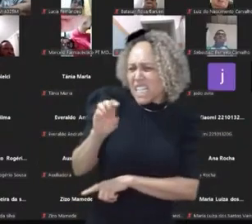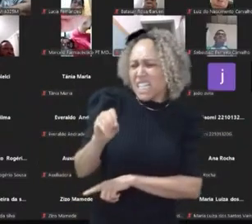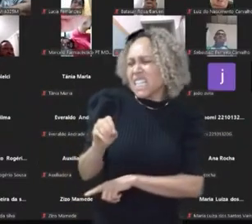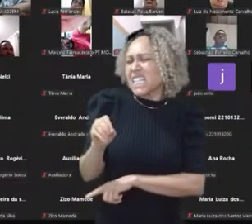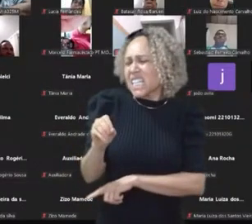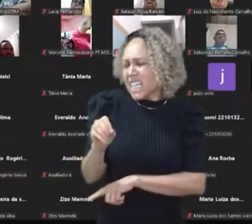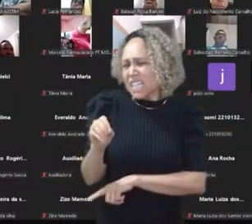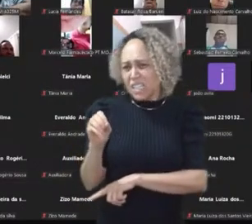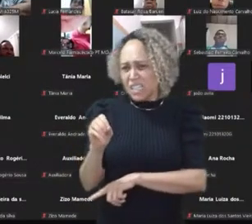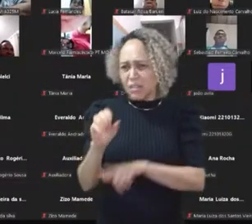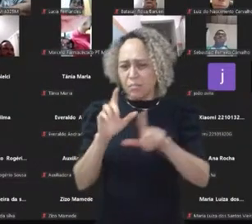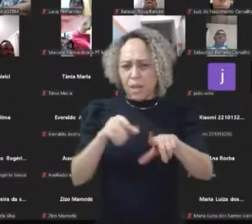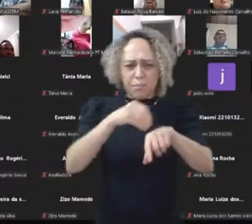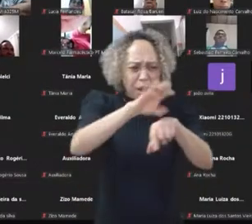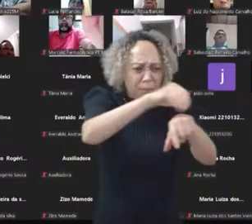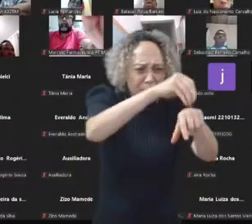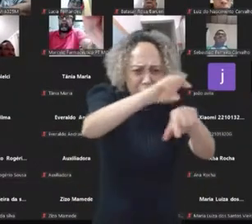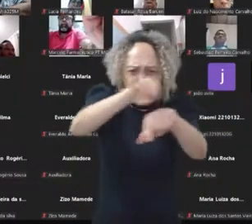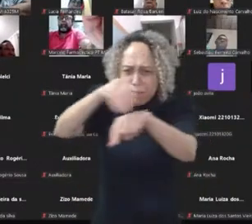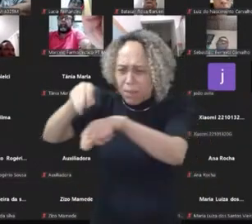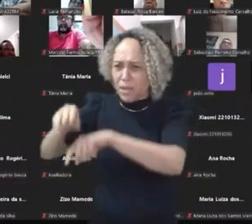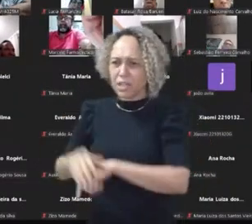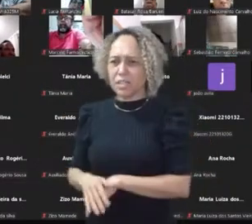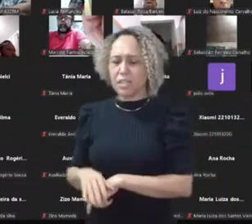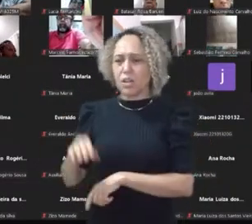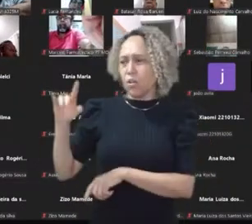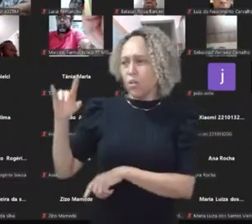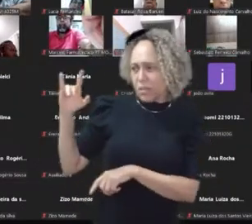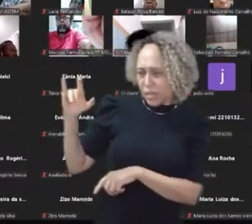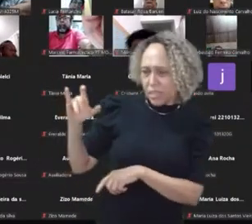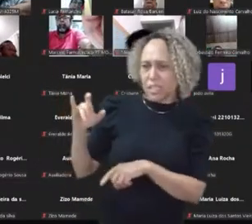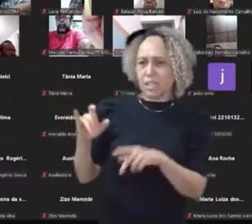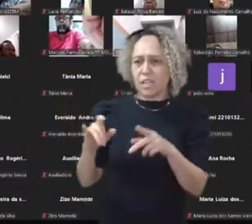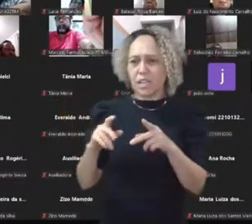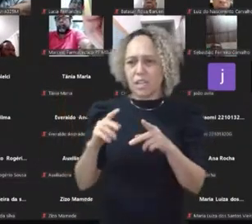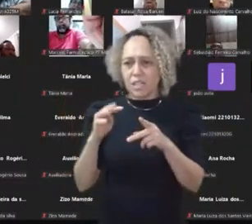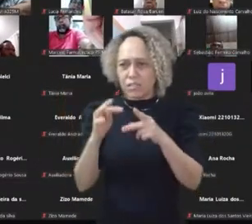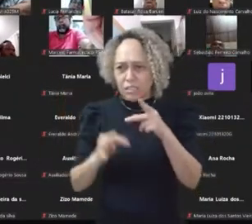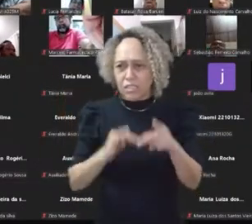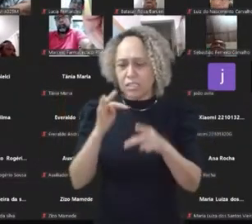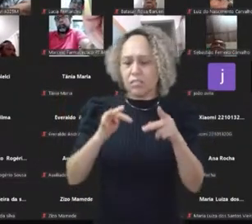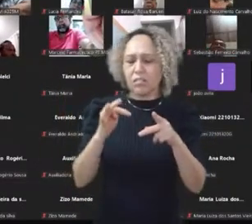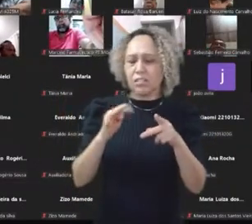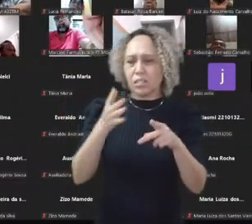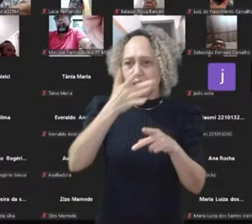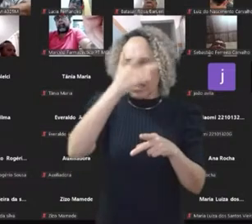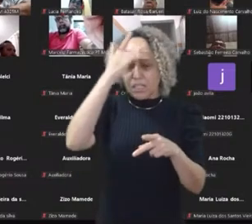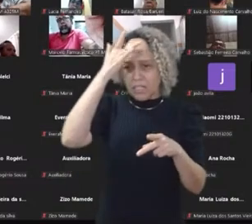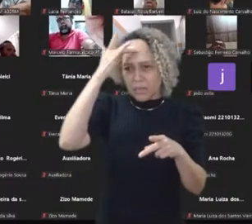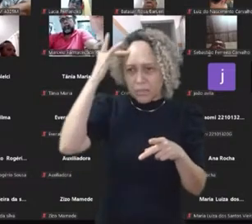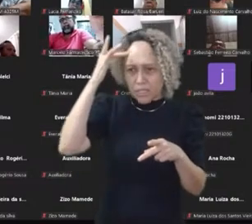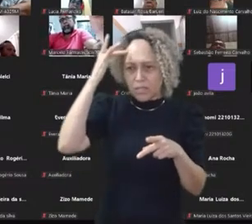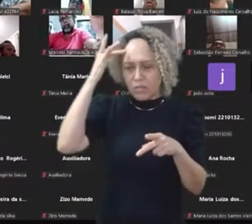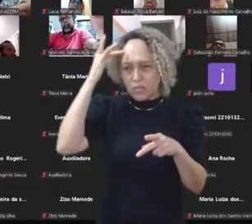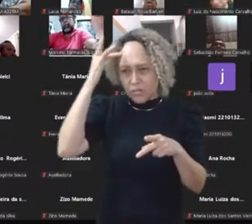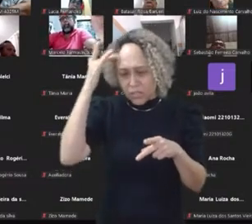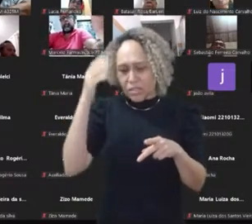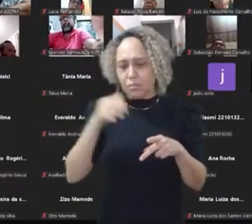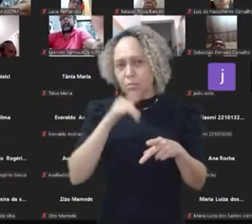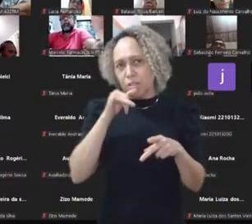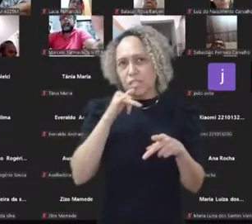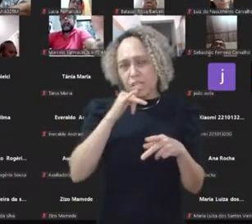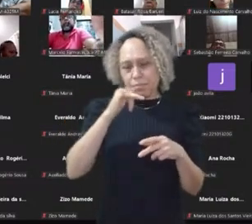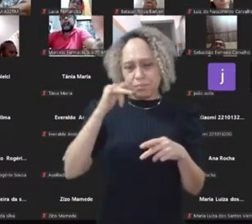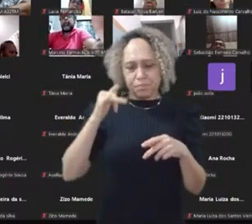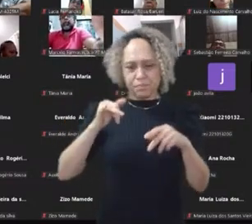fala é uma técnica que se usa muito no Instagram e no tiktok deixar a pessoa falando na parte de cima da tela e embaixo da tela alguma coisinha ali